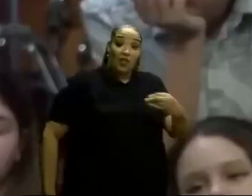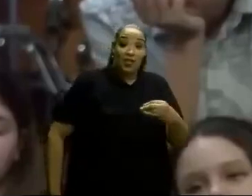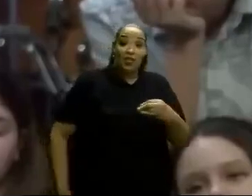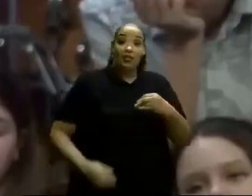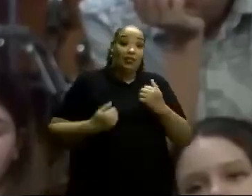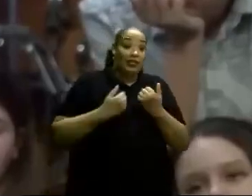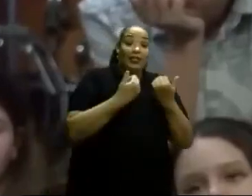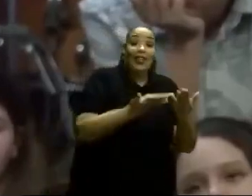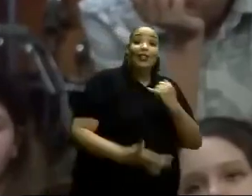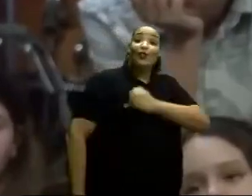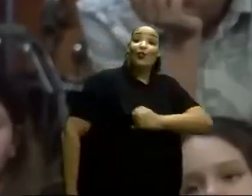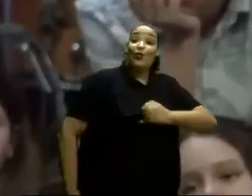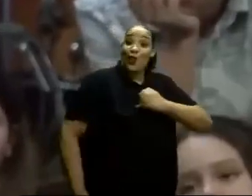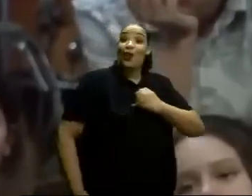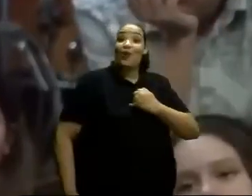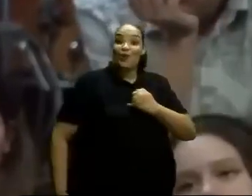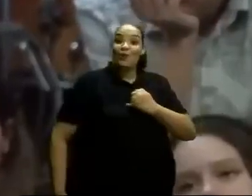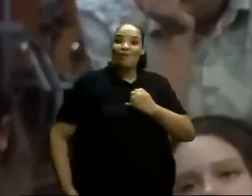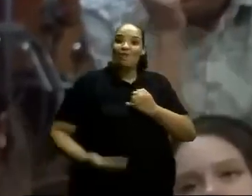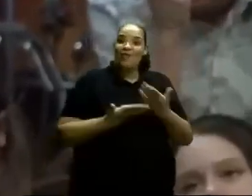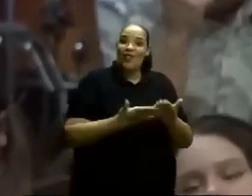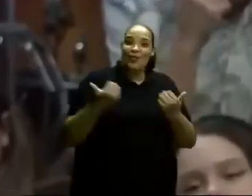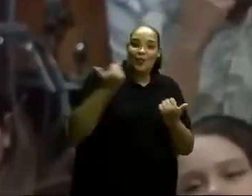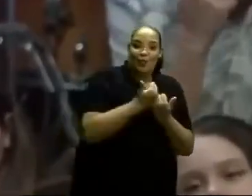retribuído e entregue agora pelo próprio filho a João.